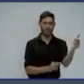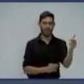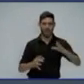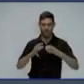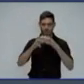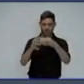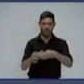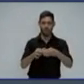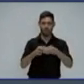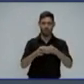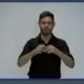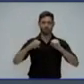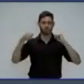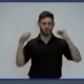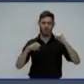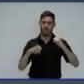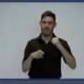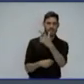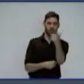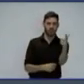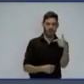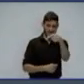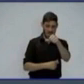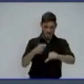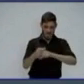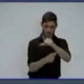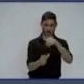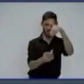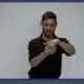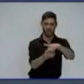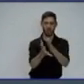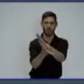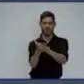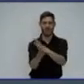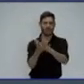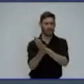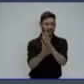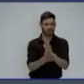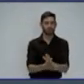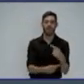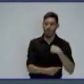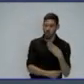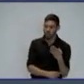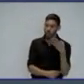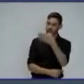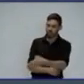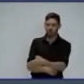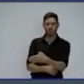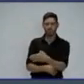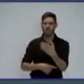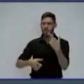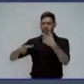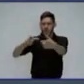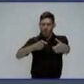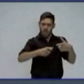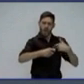tropas. Aqui ninguém troca voto. Fui lá, como vou a todos os lugares,